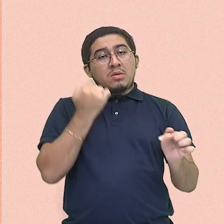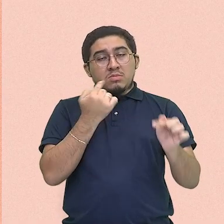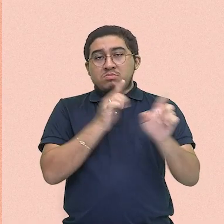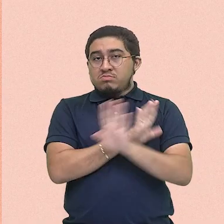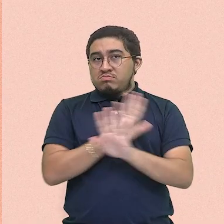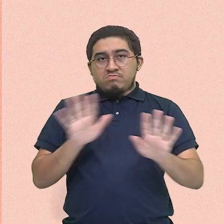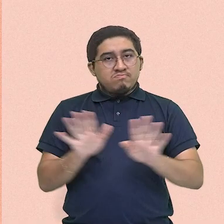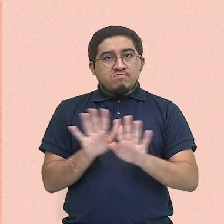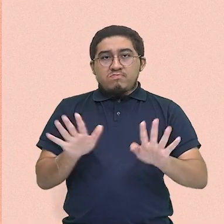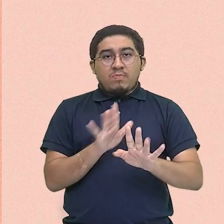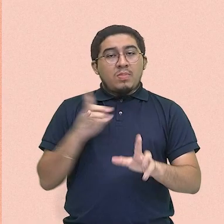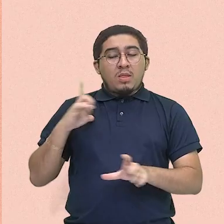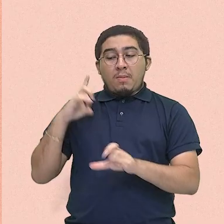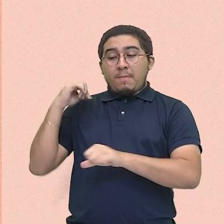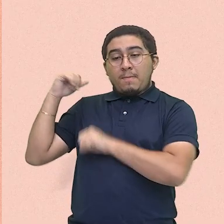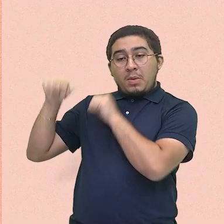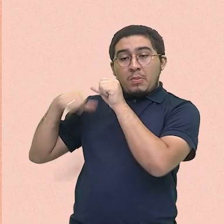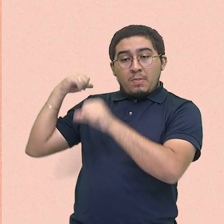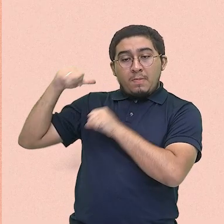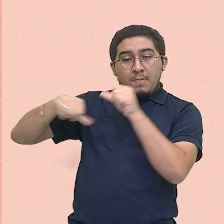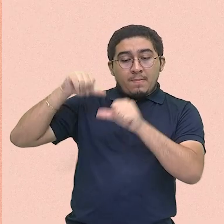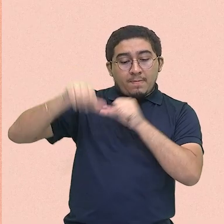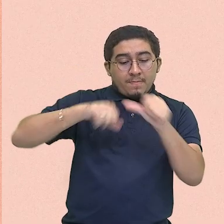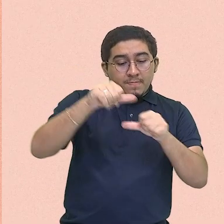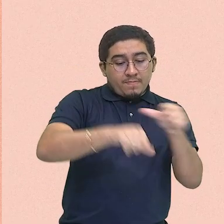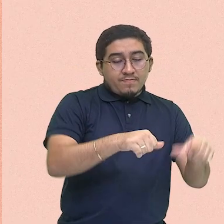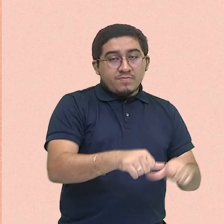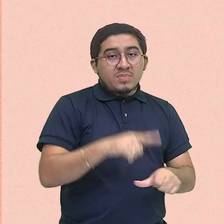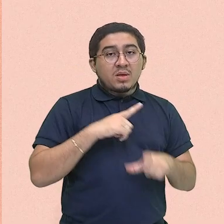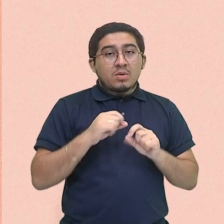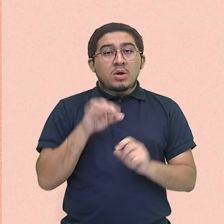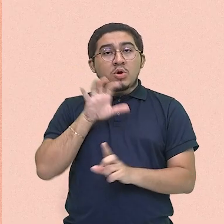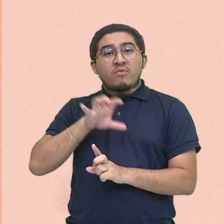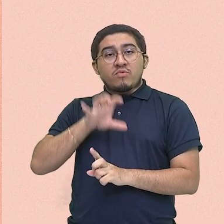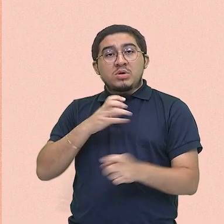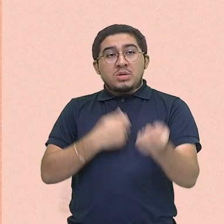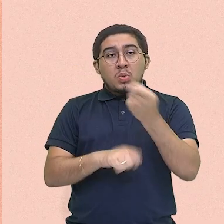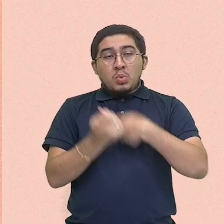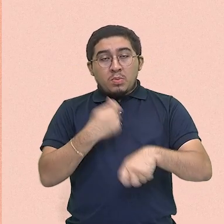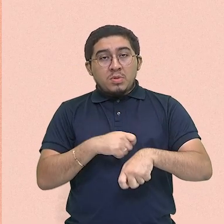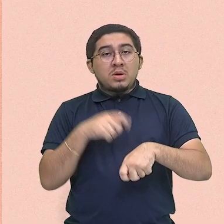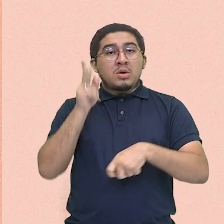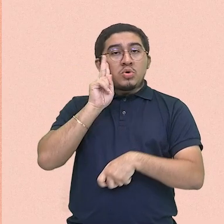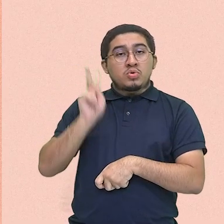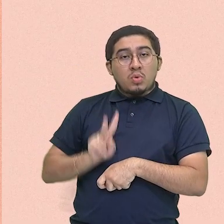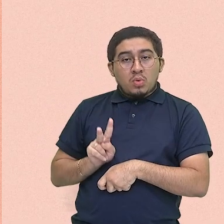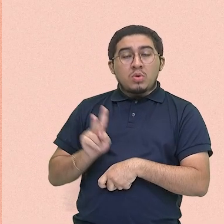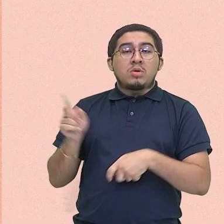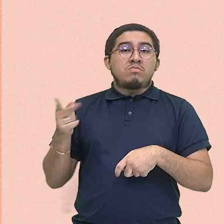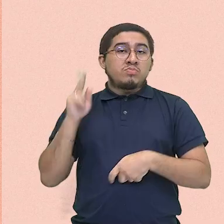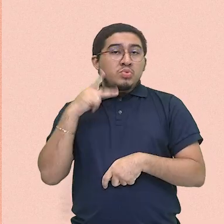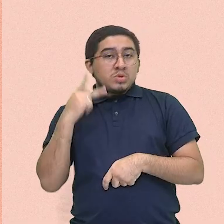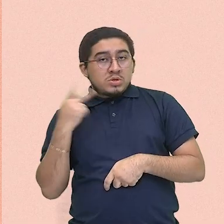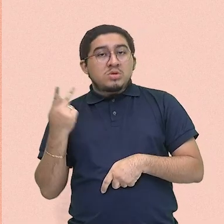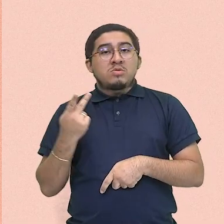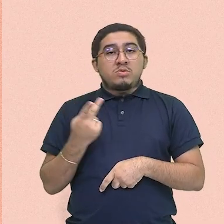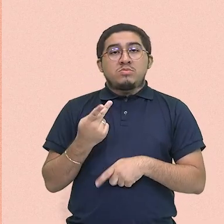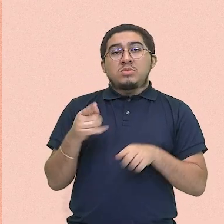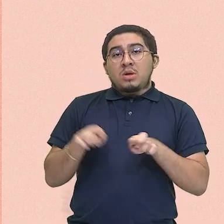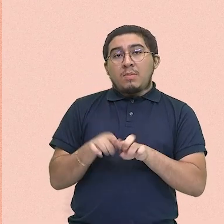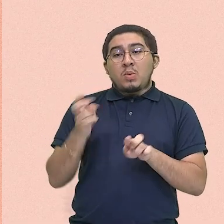mudando, elas são influenciadas por fatores econômicos, históricos, políticos